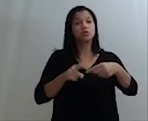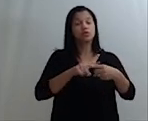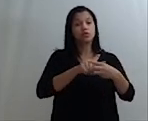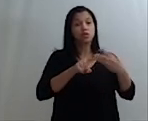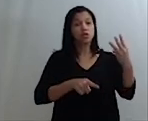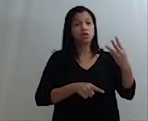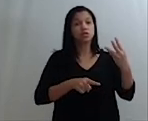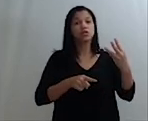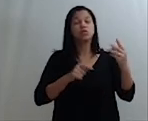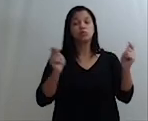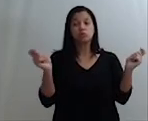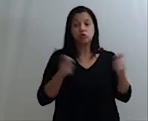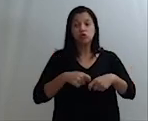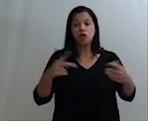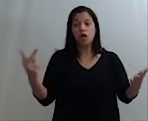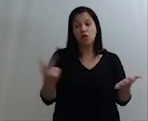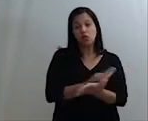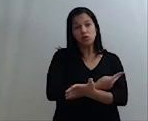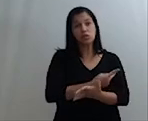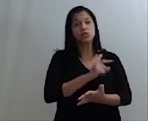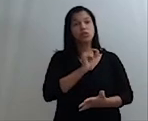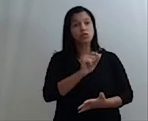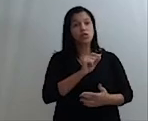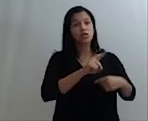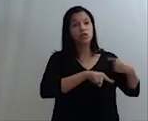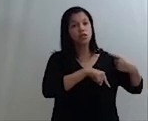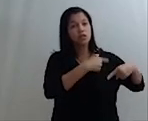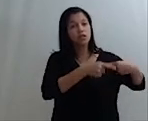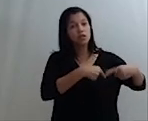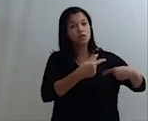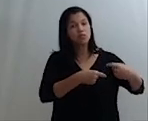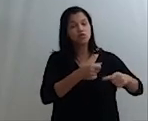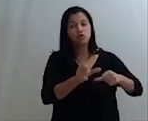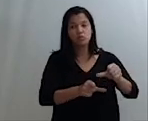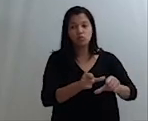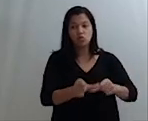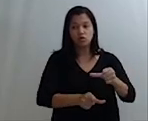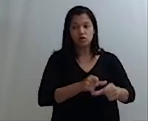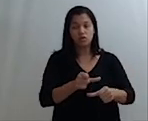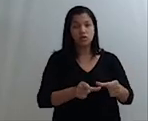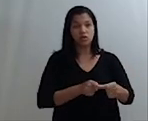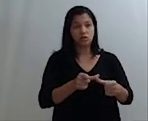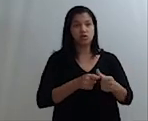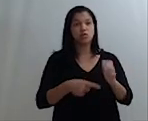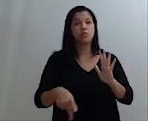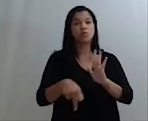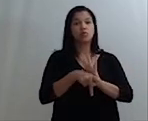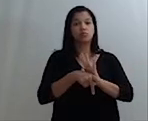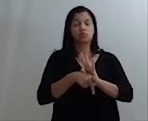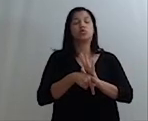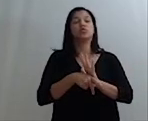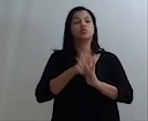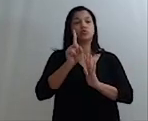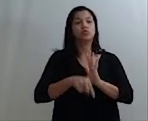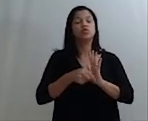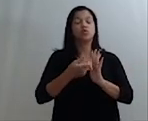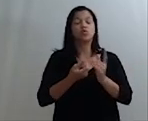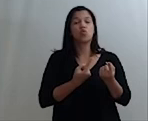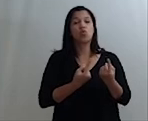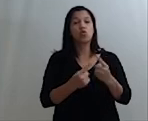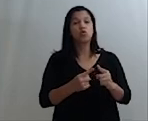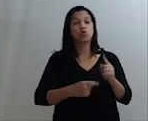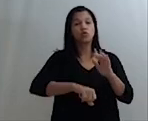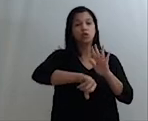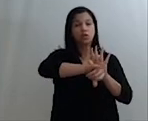que aconteceria eh após a alteração trazida pela pelo pacote anticrime a primeira possibilidade seria a